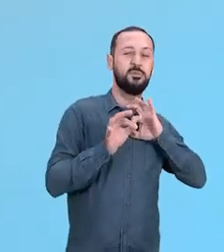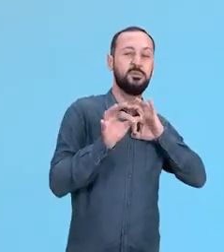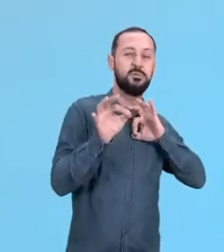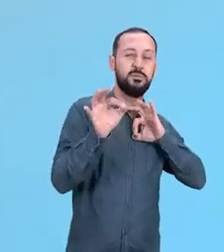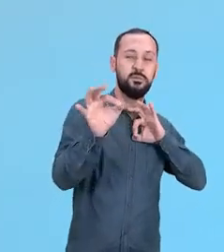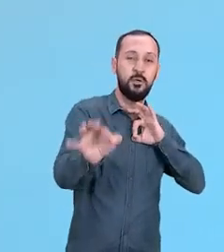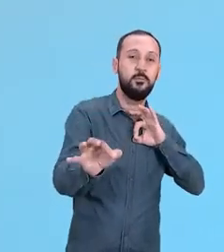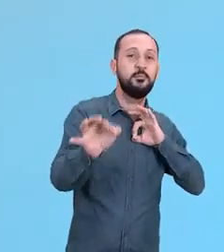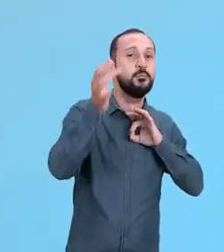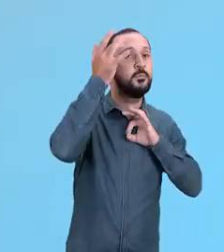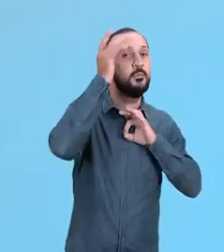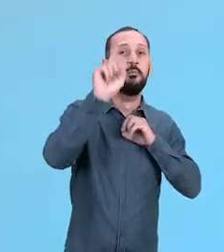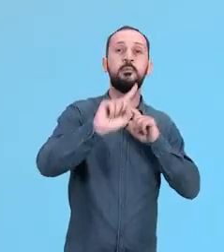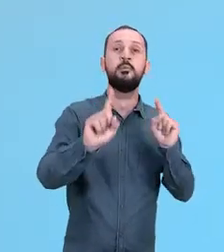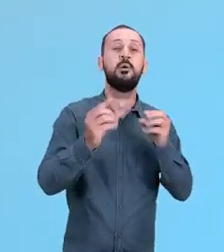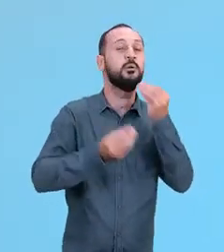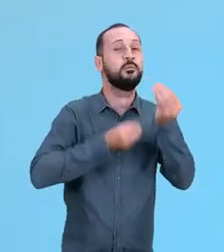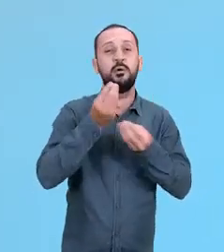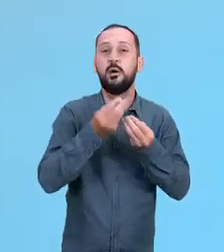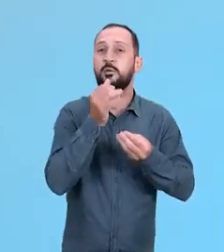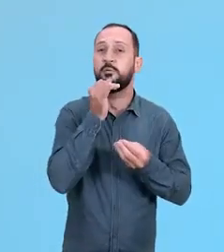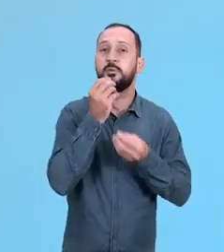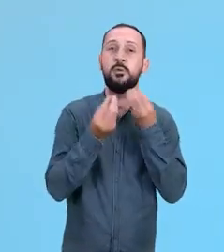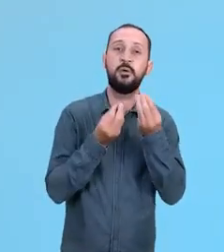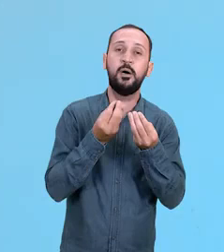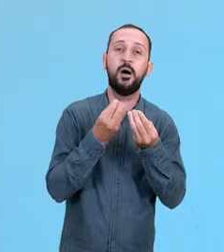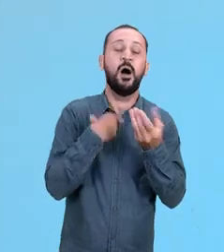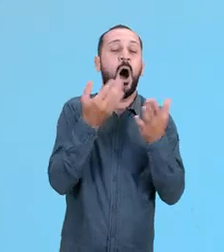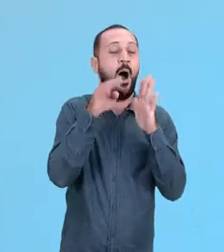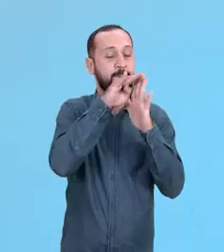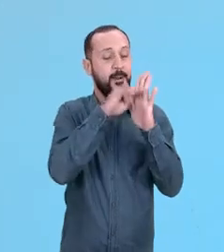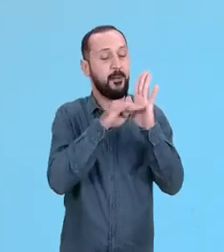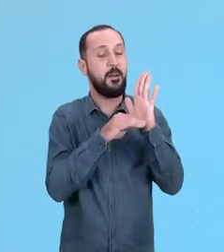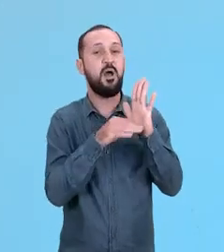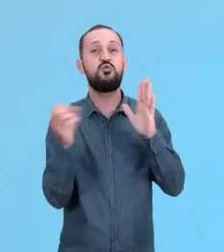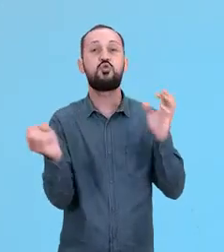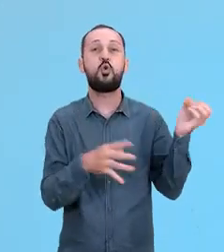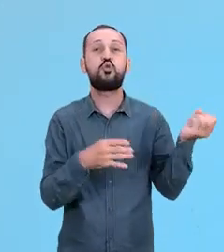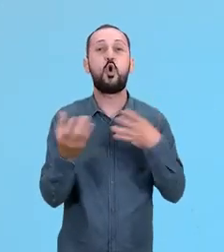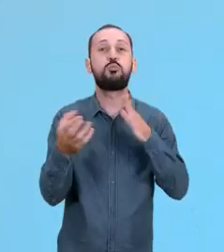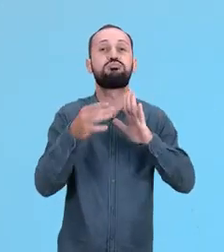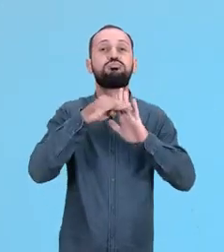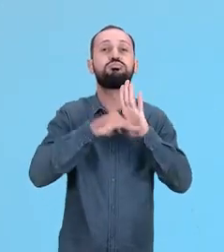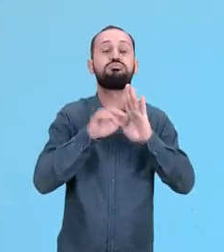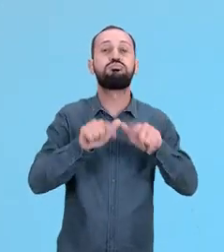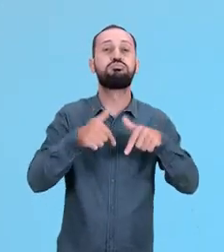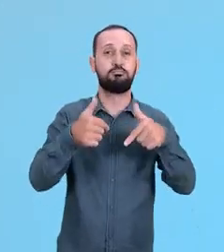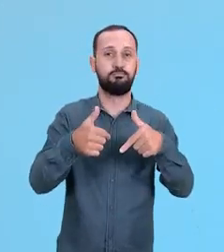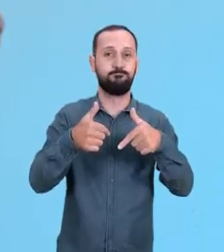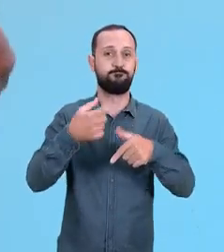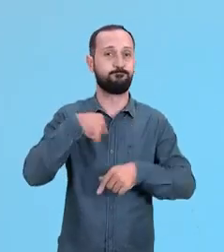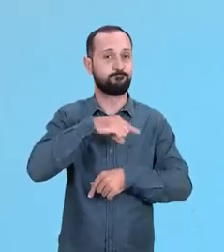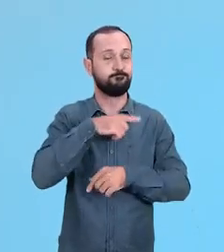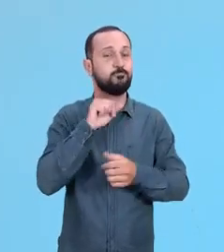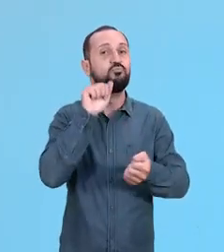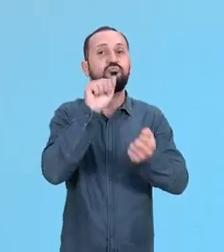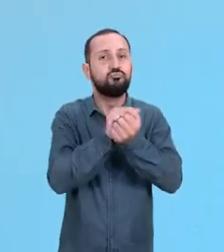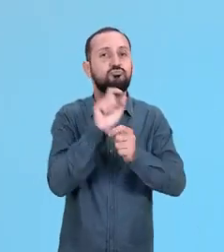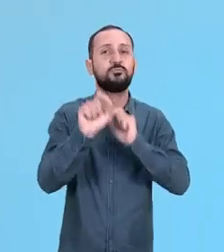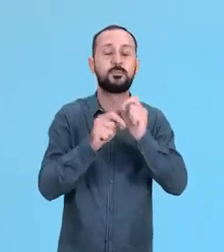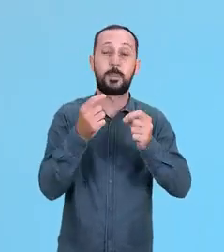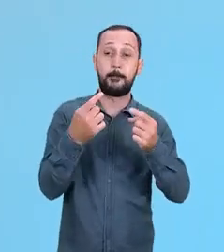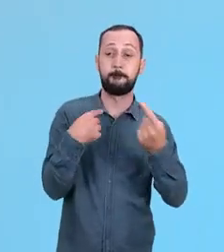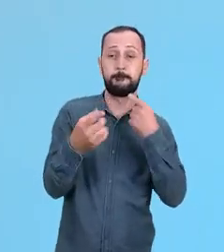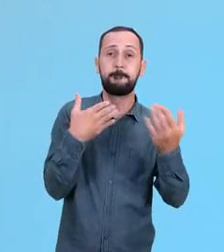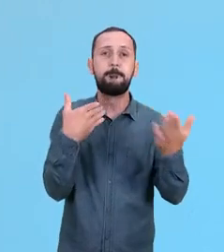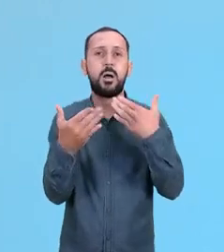distante, não sabe exatamente quais são as novas ações, e nós todos juntos fazer